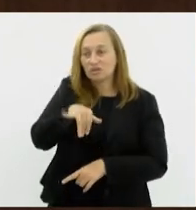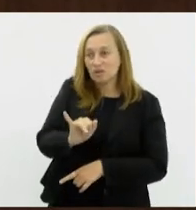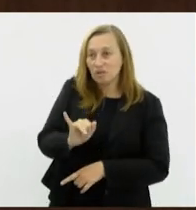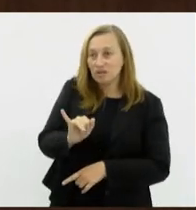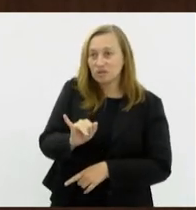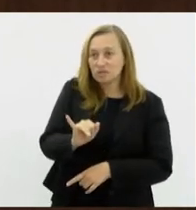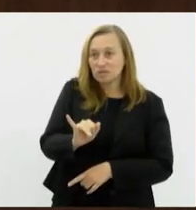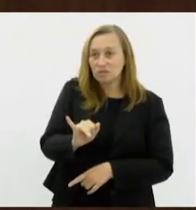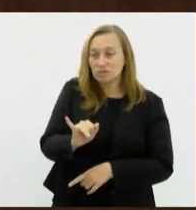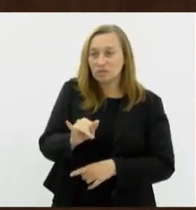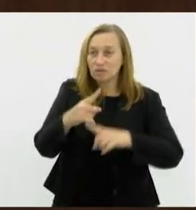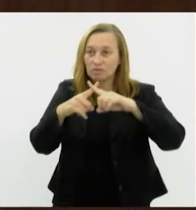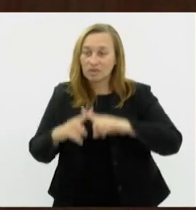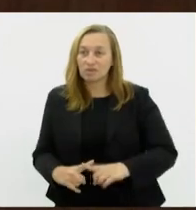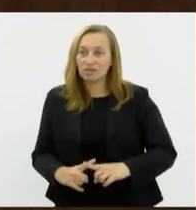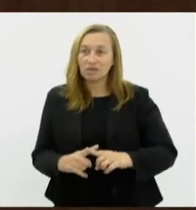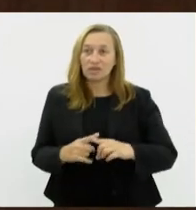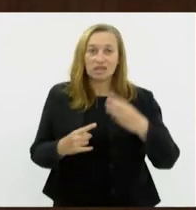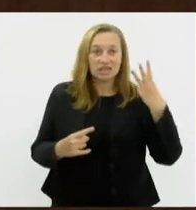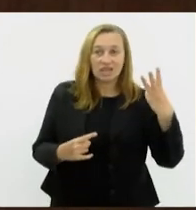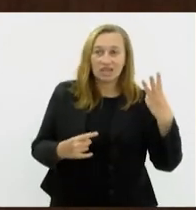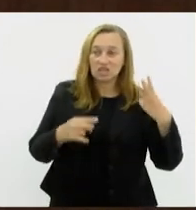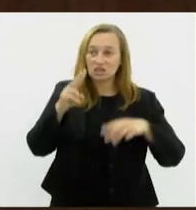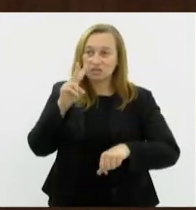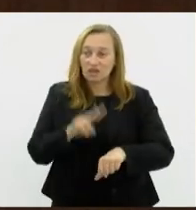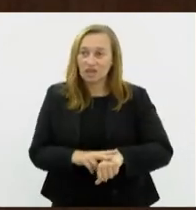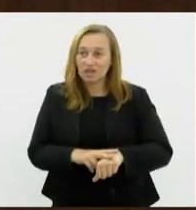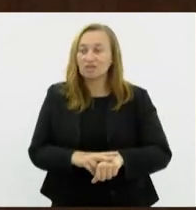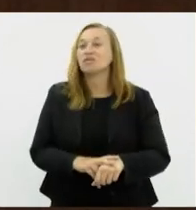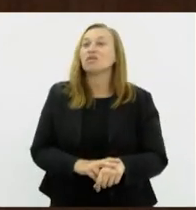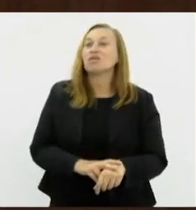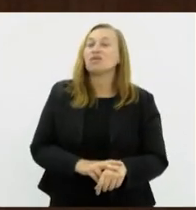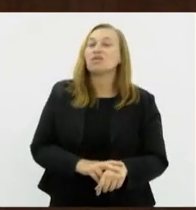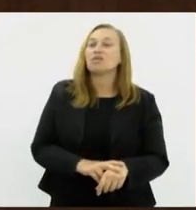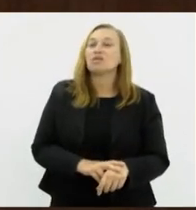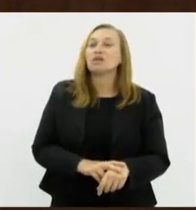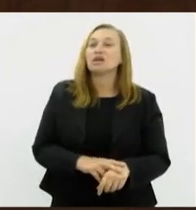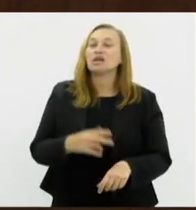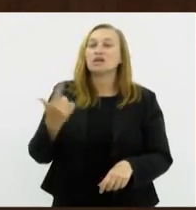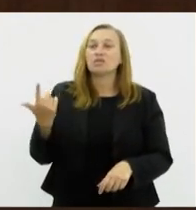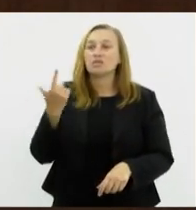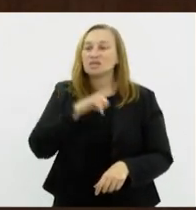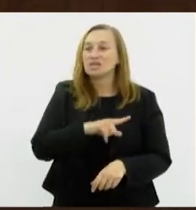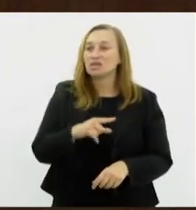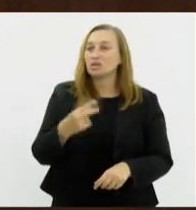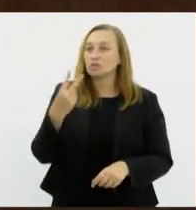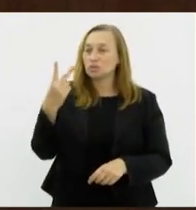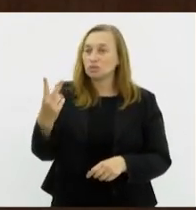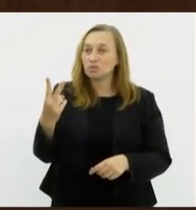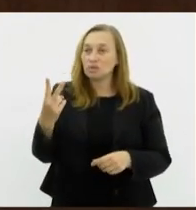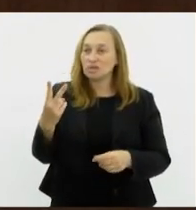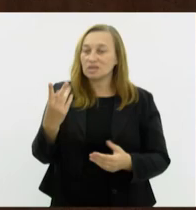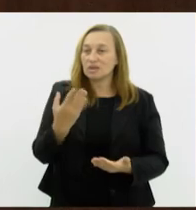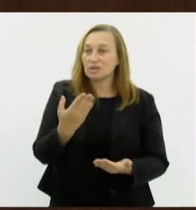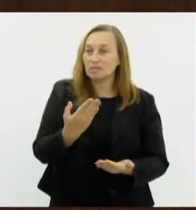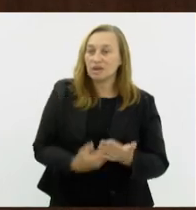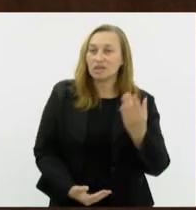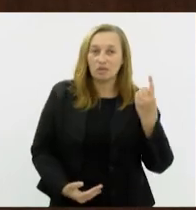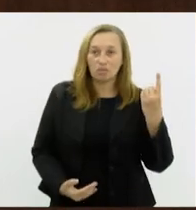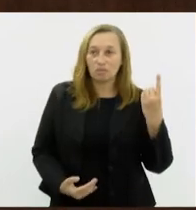3 vezes neste campeonato. Ganhou 2 e empatou 1. Isso é